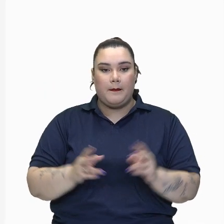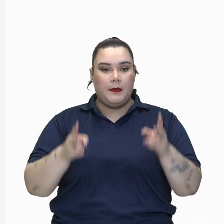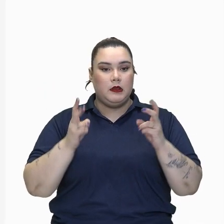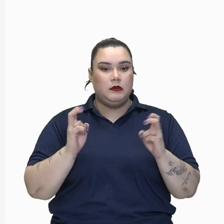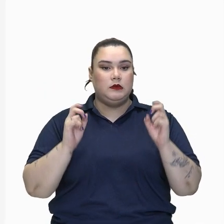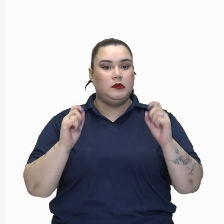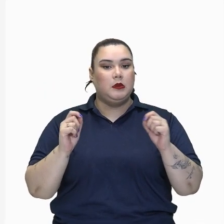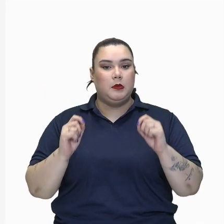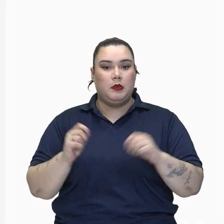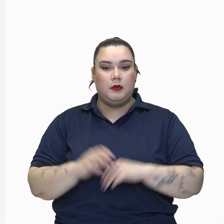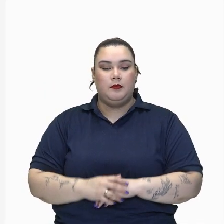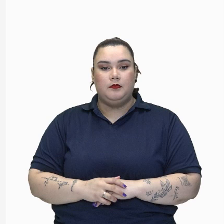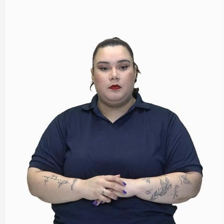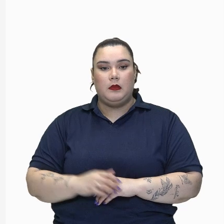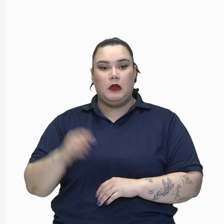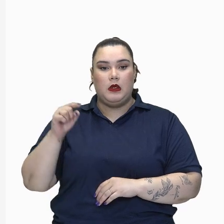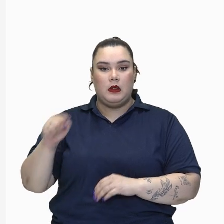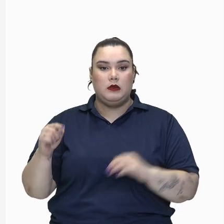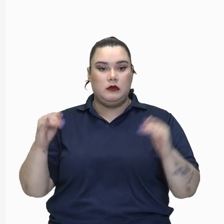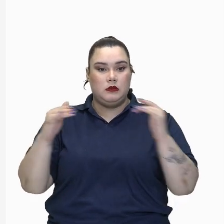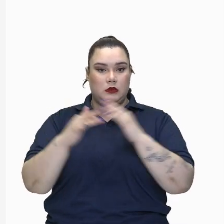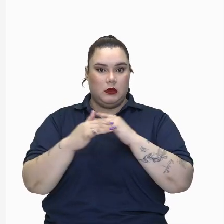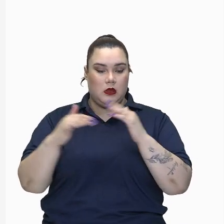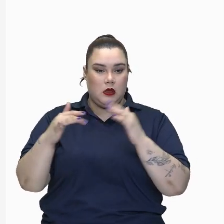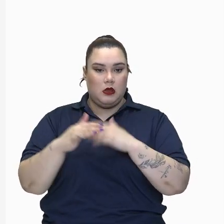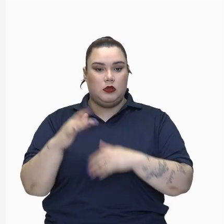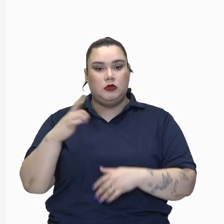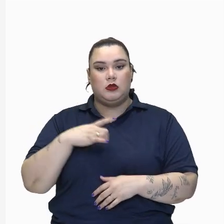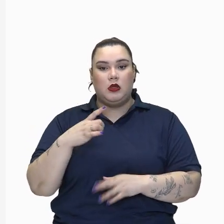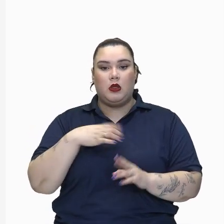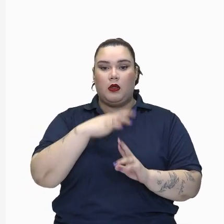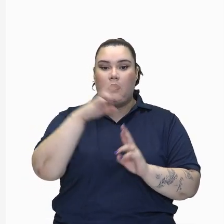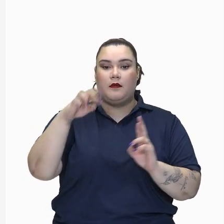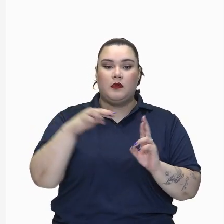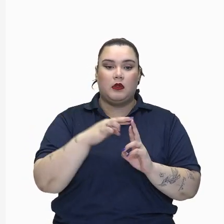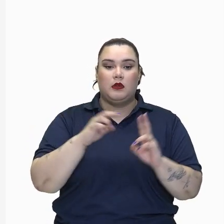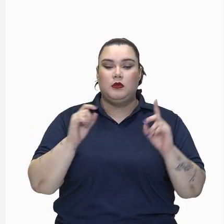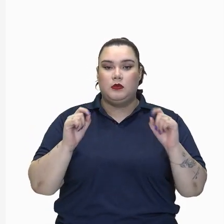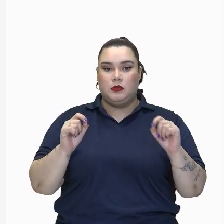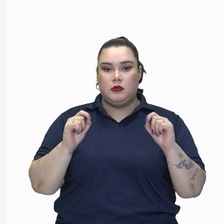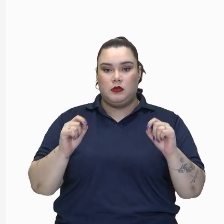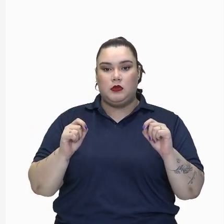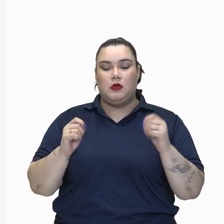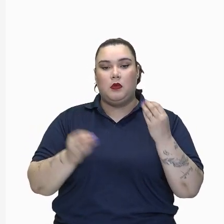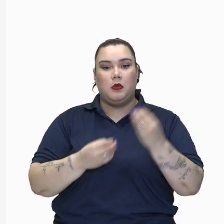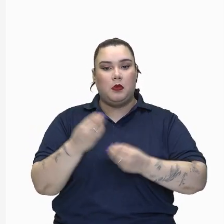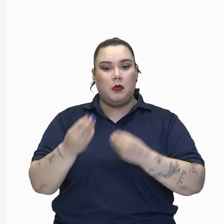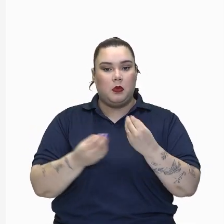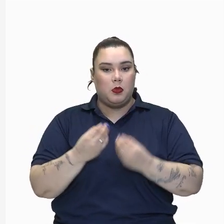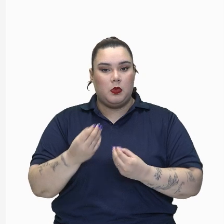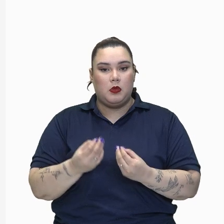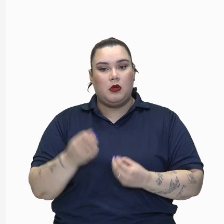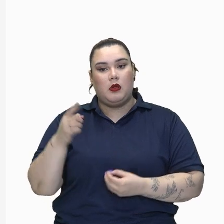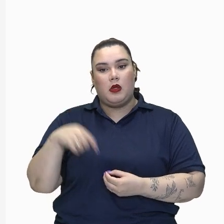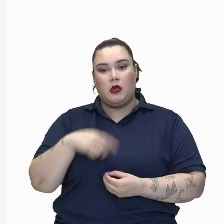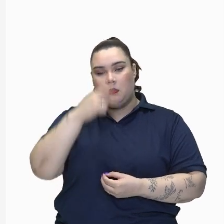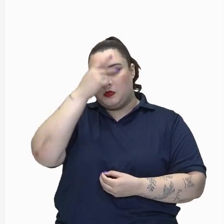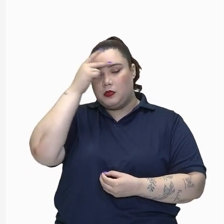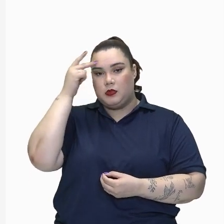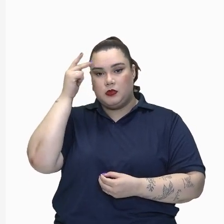que a urbanização, ela se refere ao quê, professor? A urbanização, ela se refere à migração